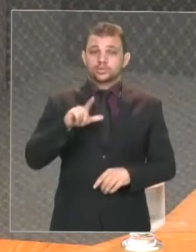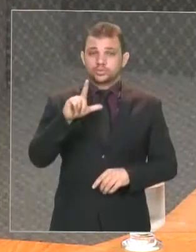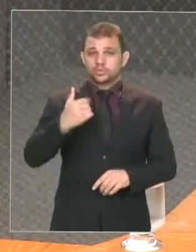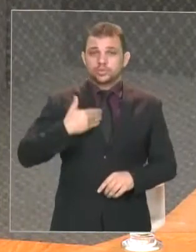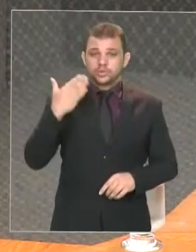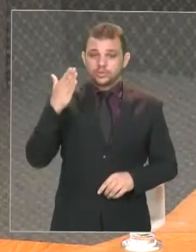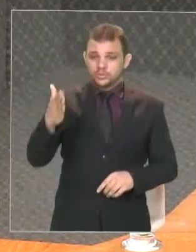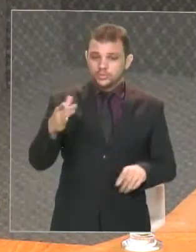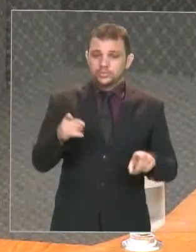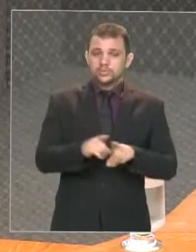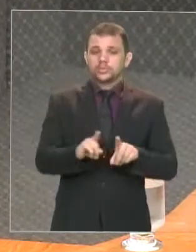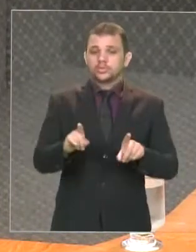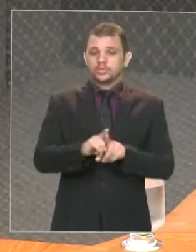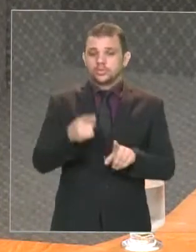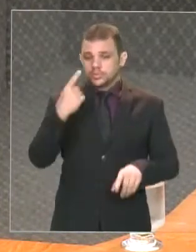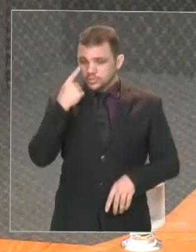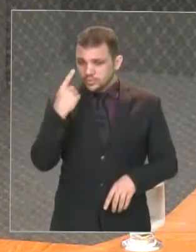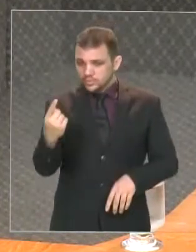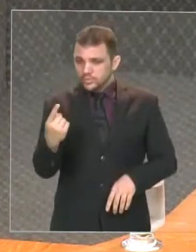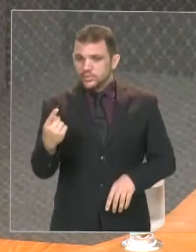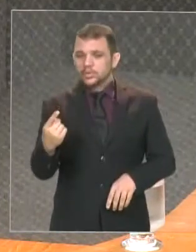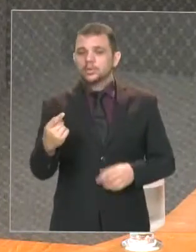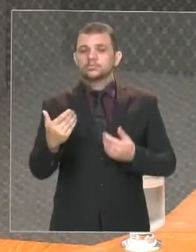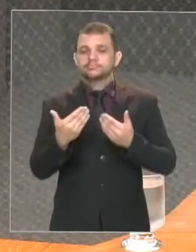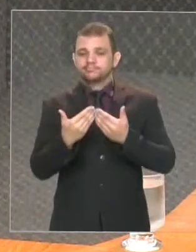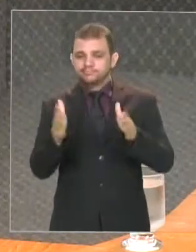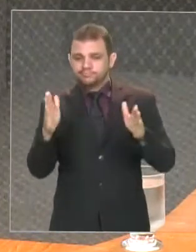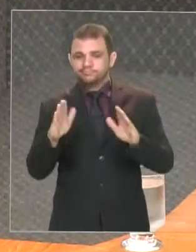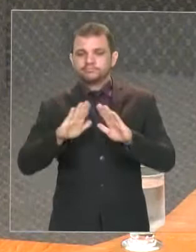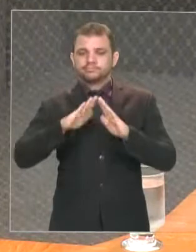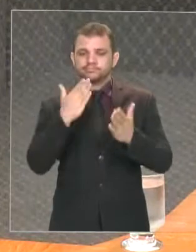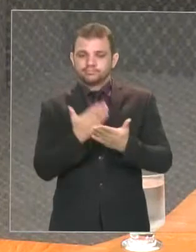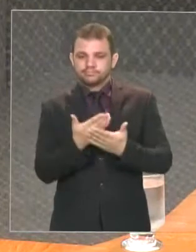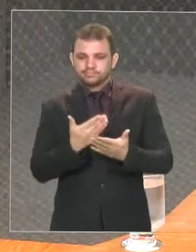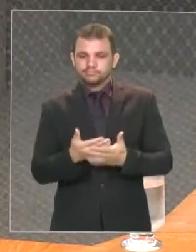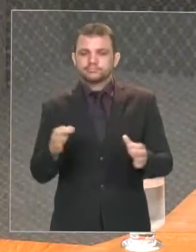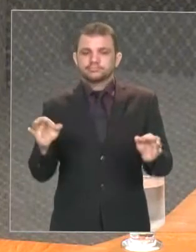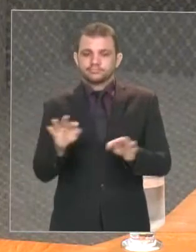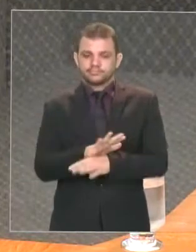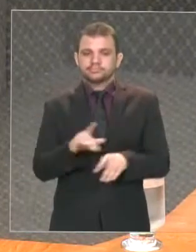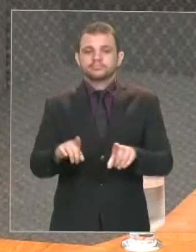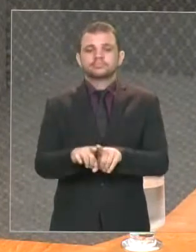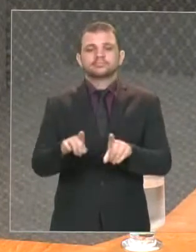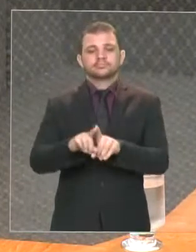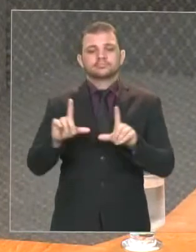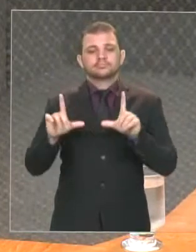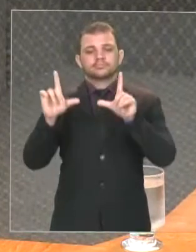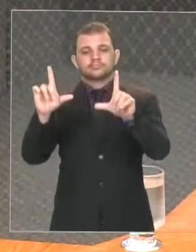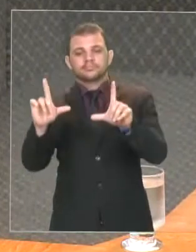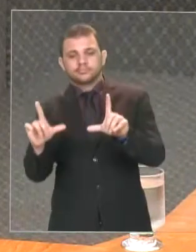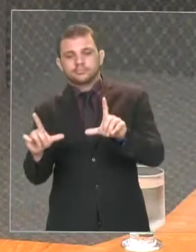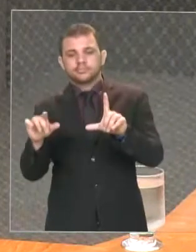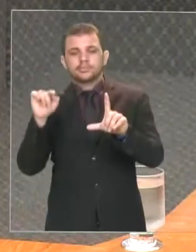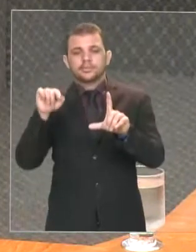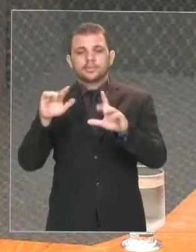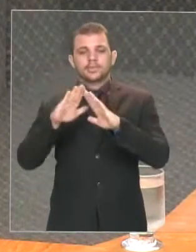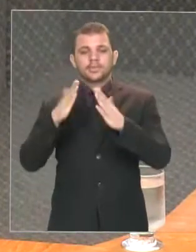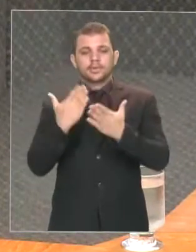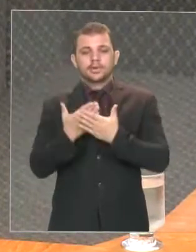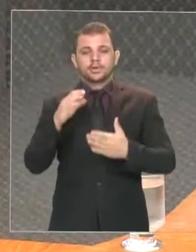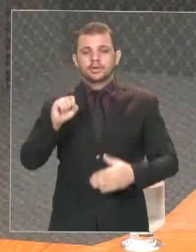acompanhando, inclusive, a entrega dessa escola, o encerramento da placa, da Escola Sertão Maranhense, a